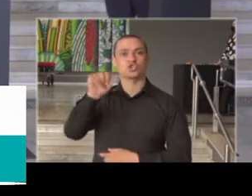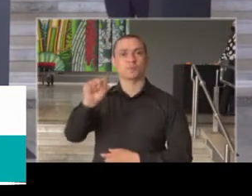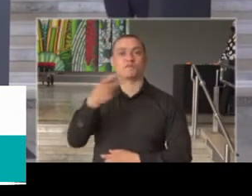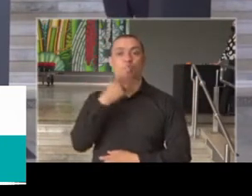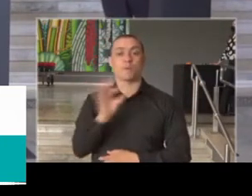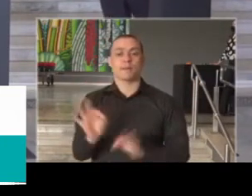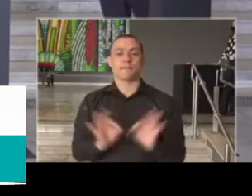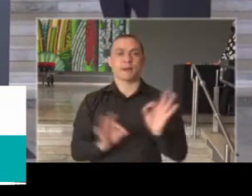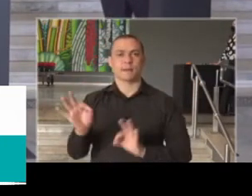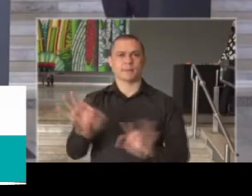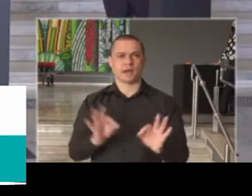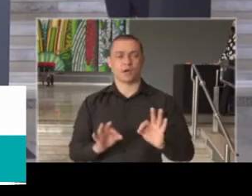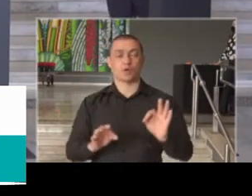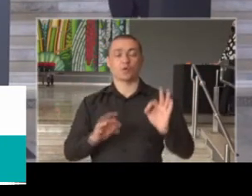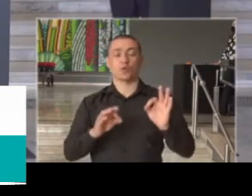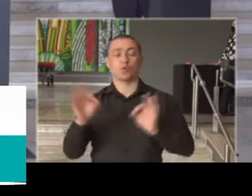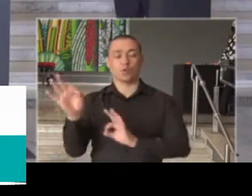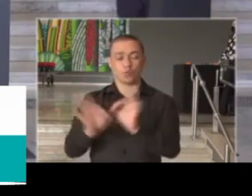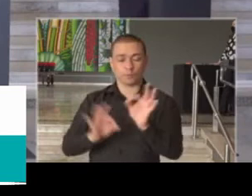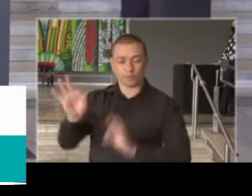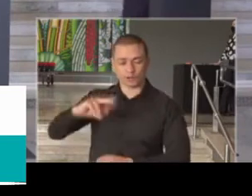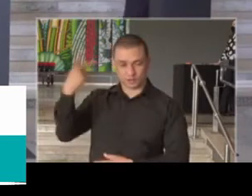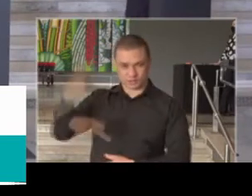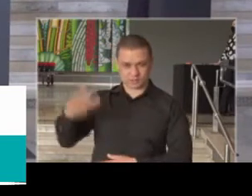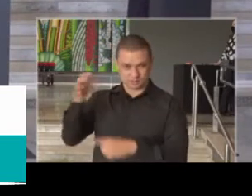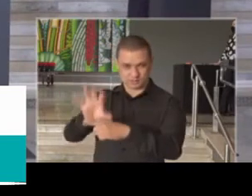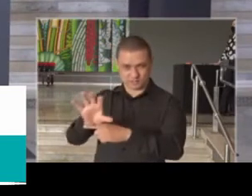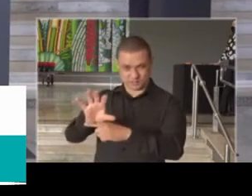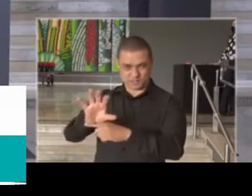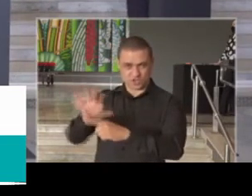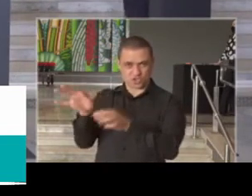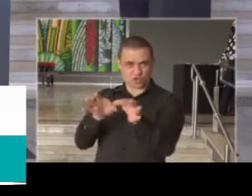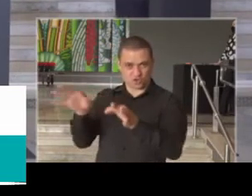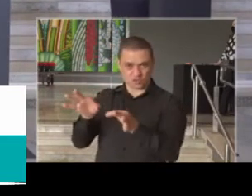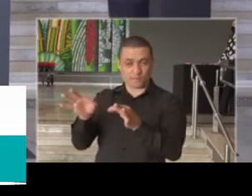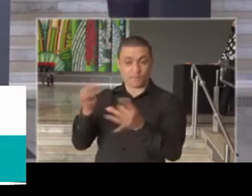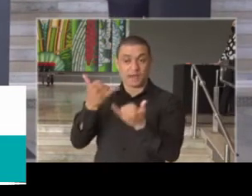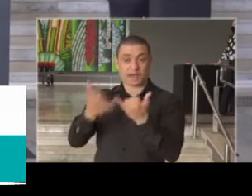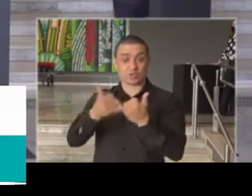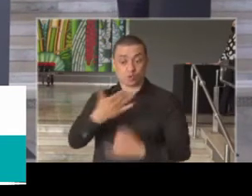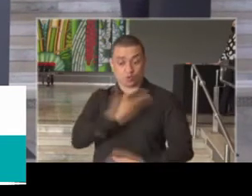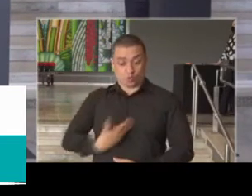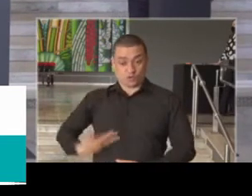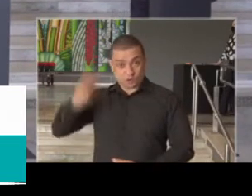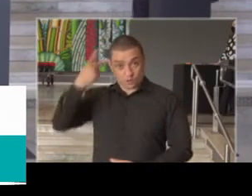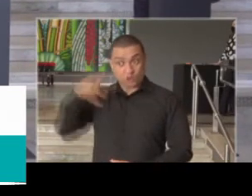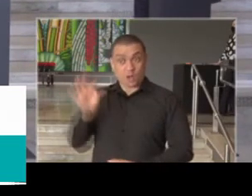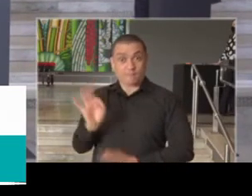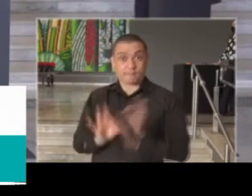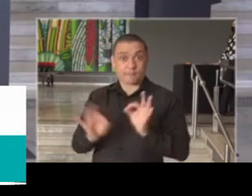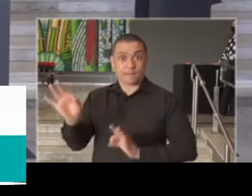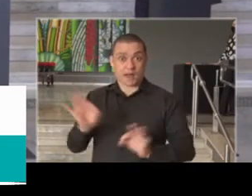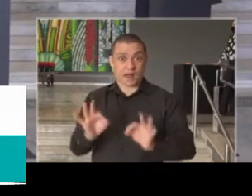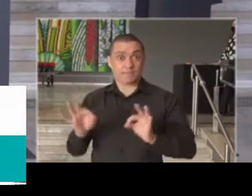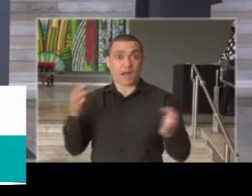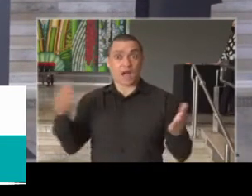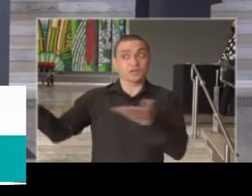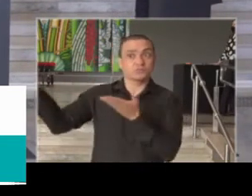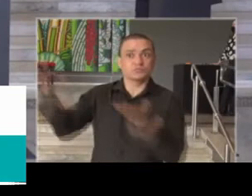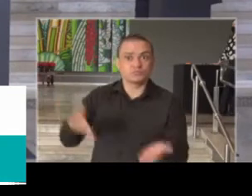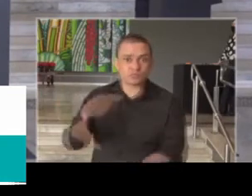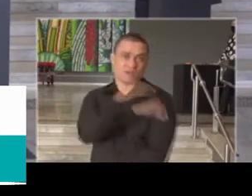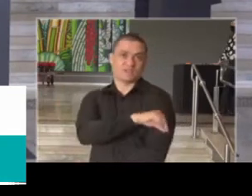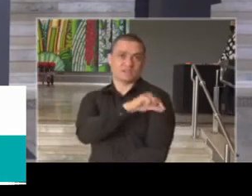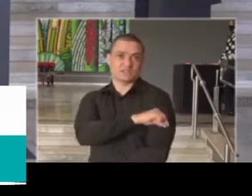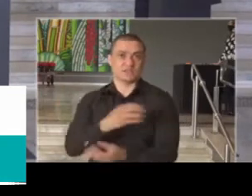preparação. O plano nacional, o plano local, né, estadual, é uma forma do governo se preparar para a chegada da vacina e